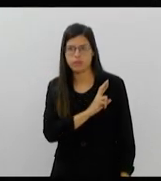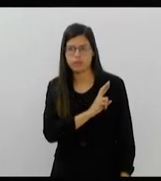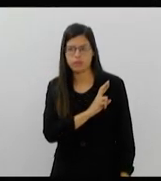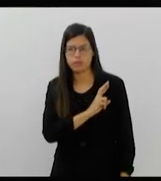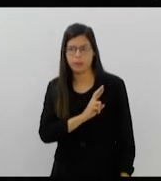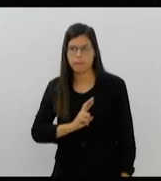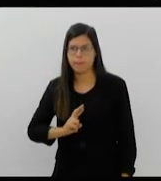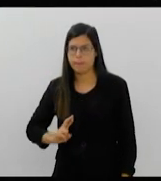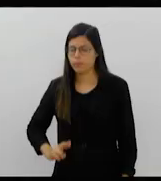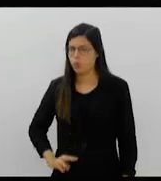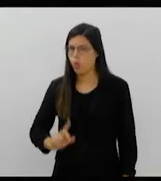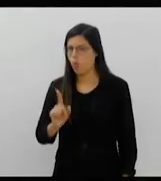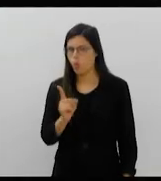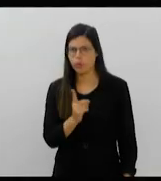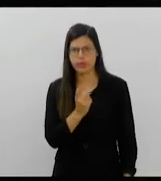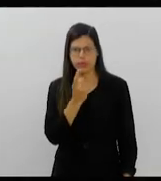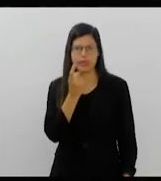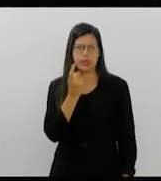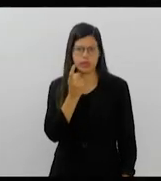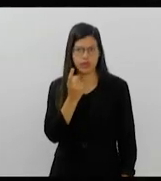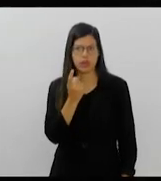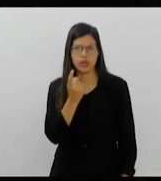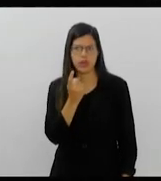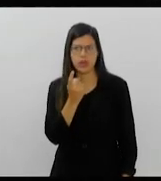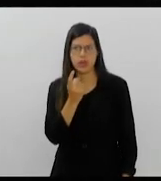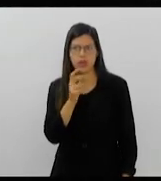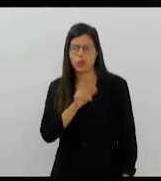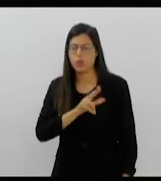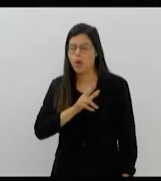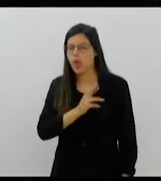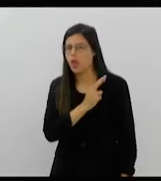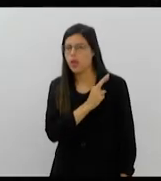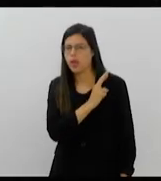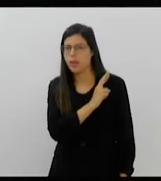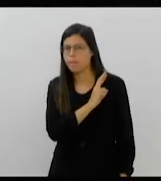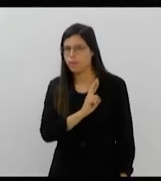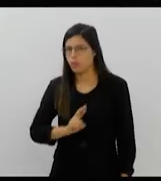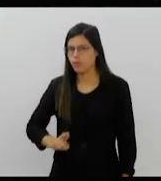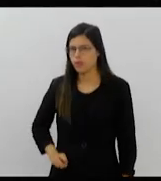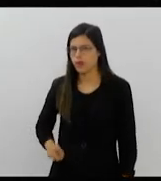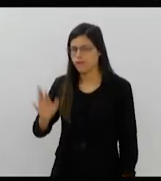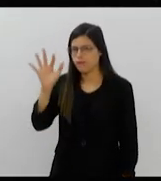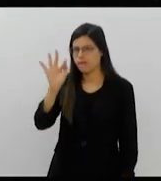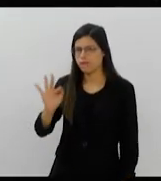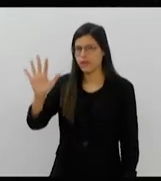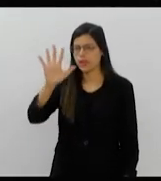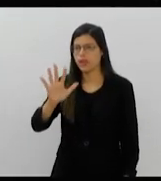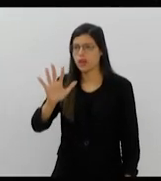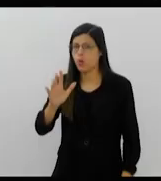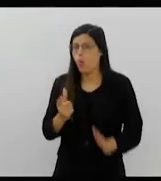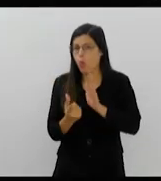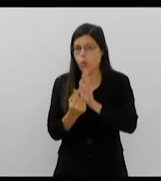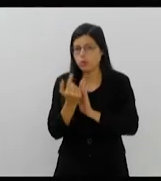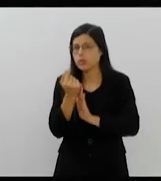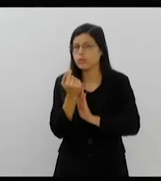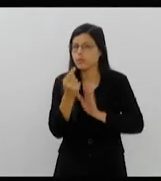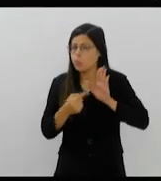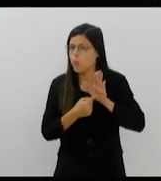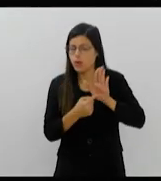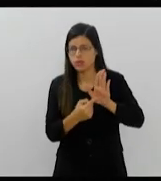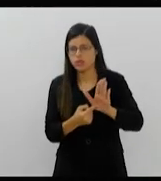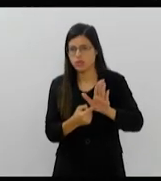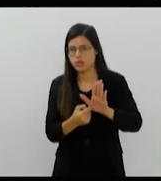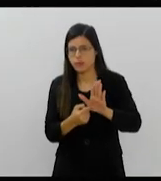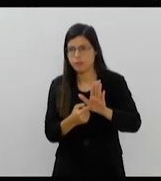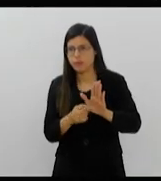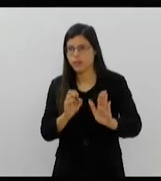Unitária do Brasil e não a República Federativa, o orçamento não desmente. Se nós fôssemos